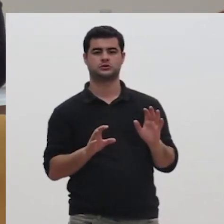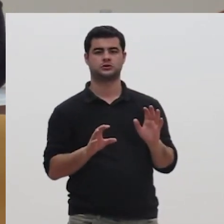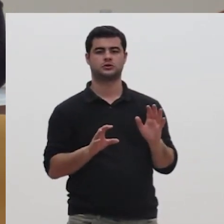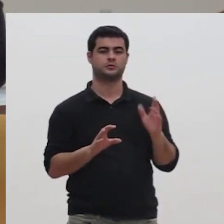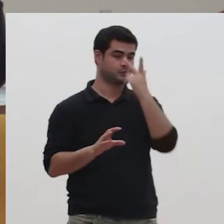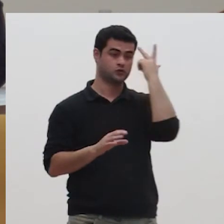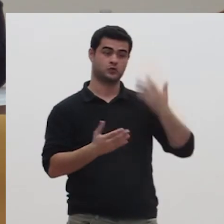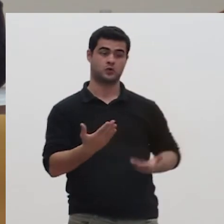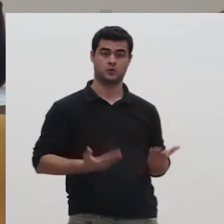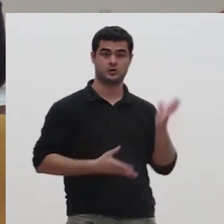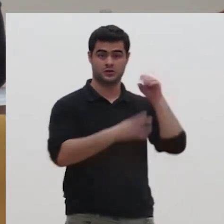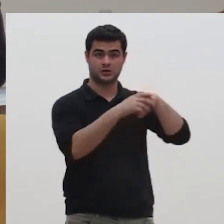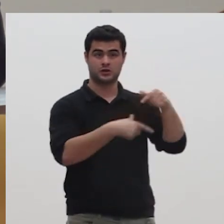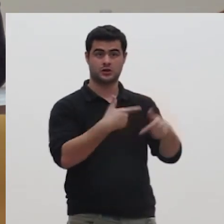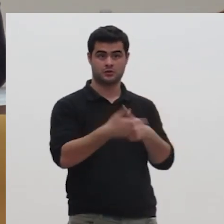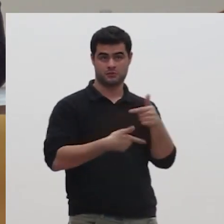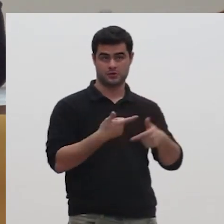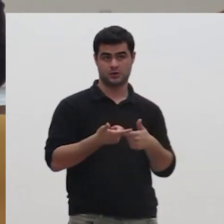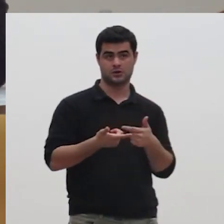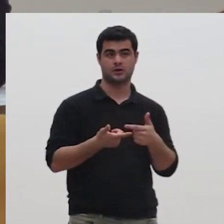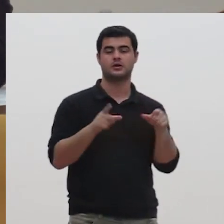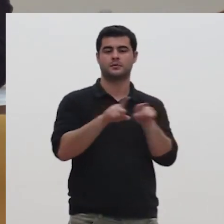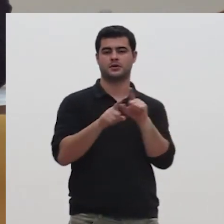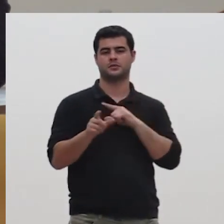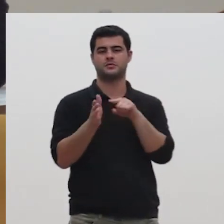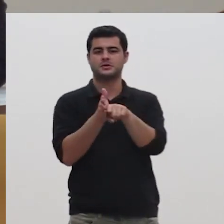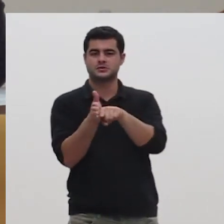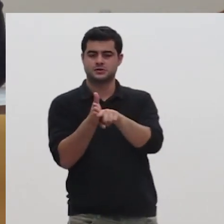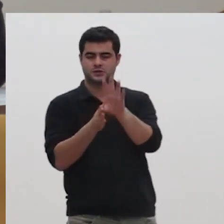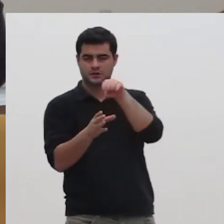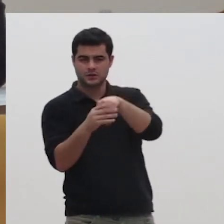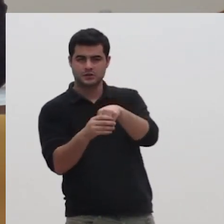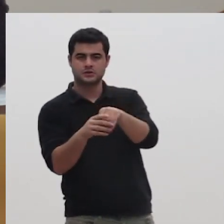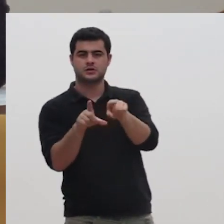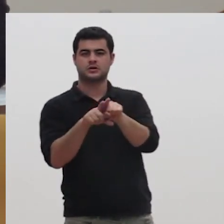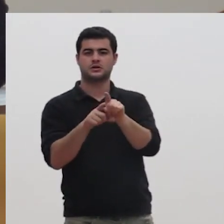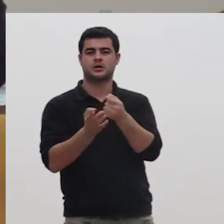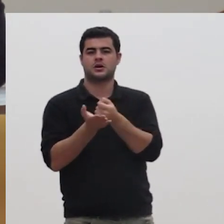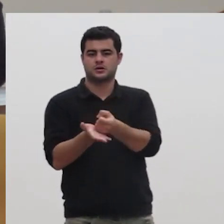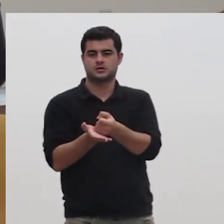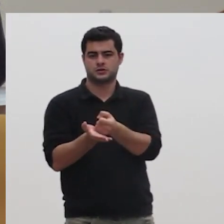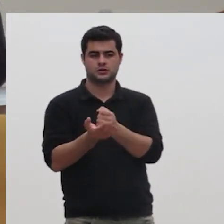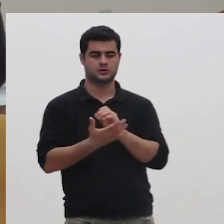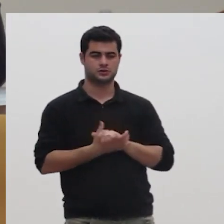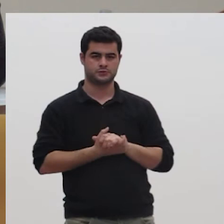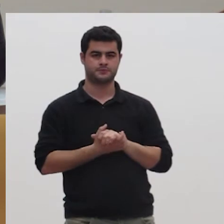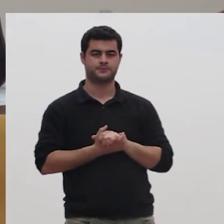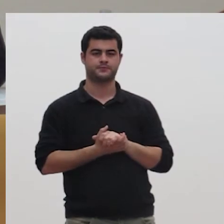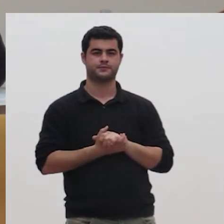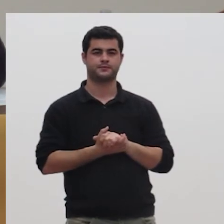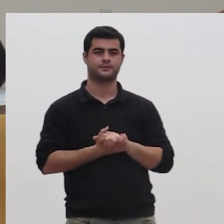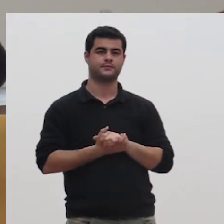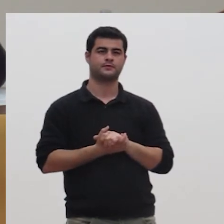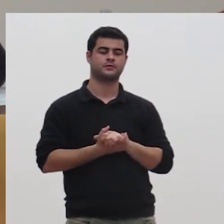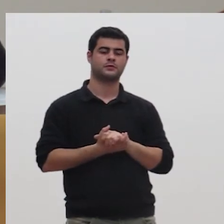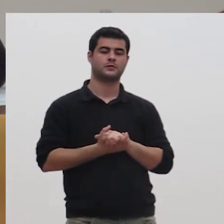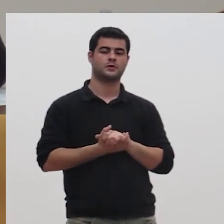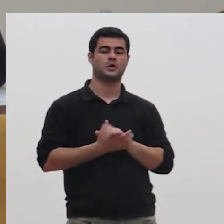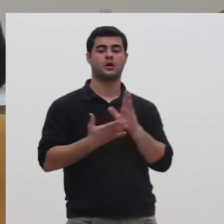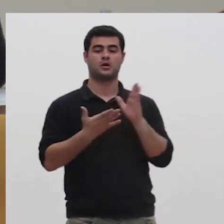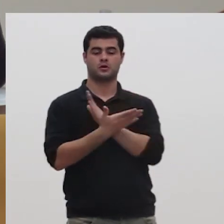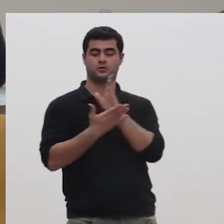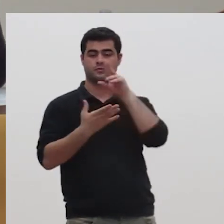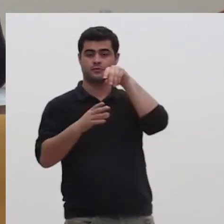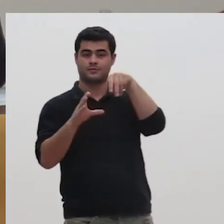trabalham no hospital, ele tem a função do hospital de pesquisa e a assistencial, né? Então, o sistema de saúde, a própria prefeitura, quando faz a